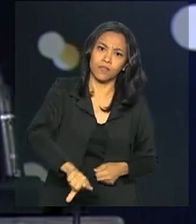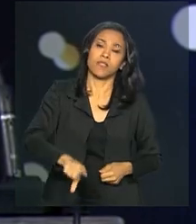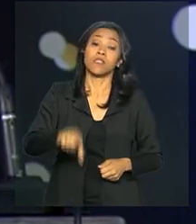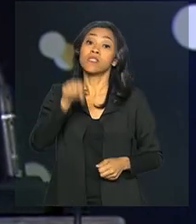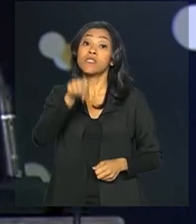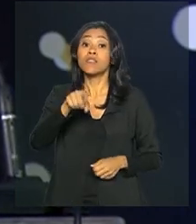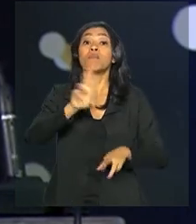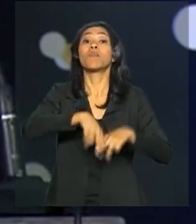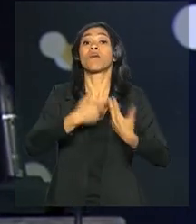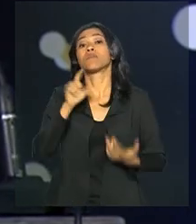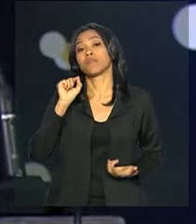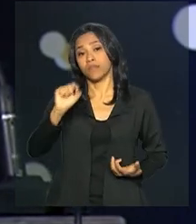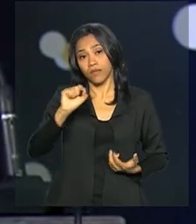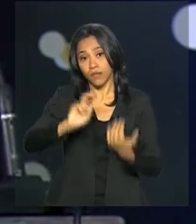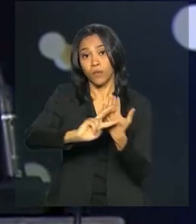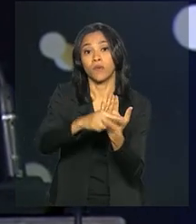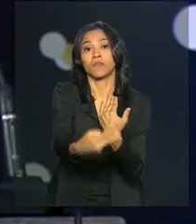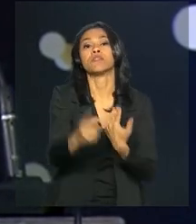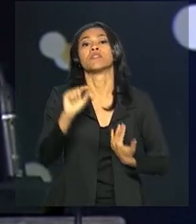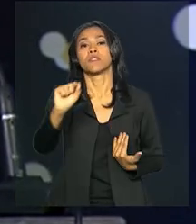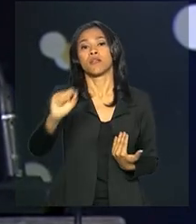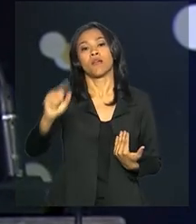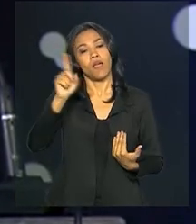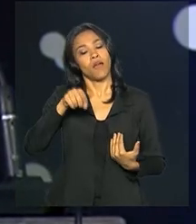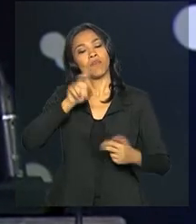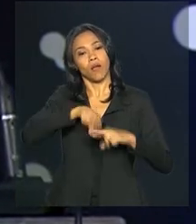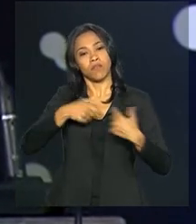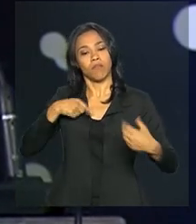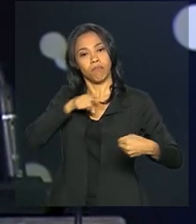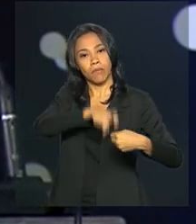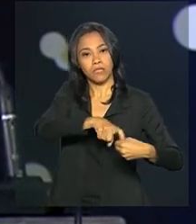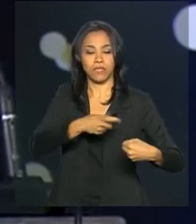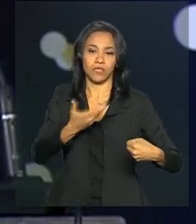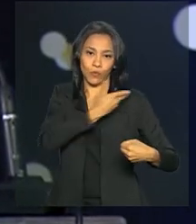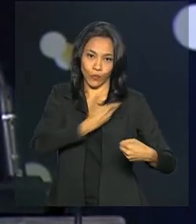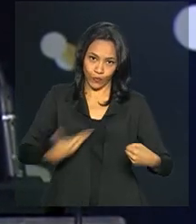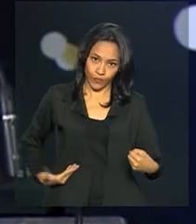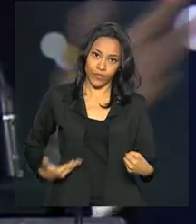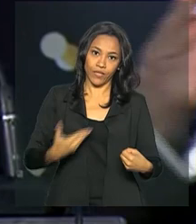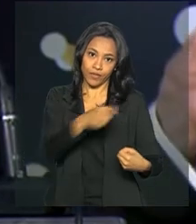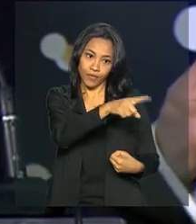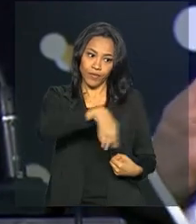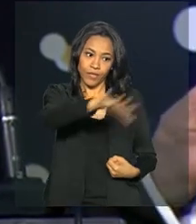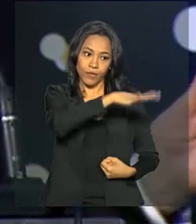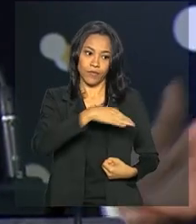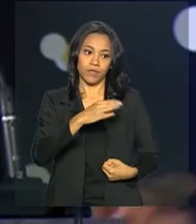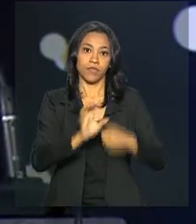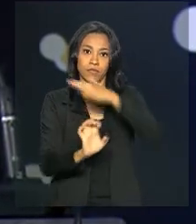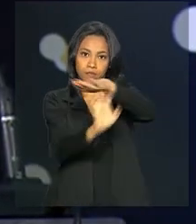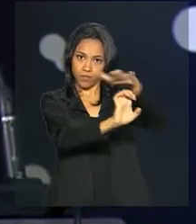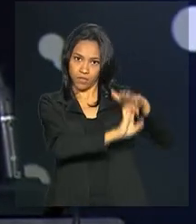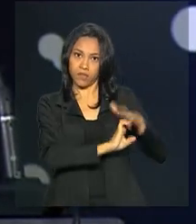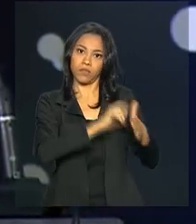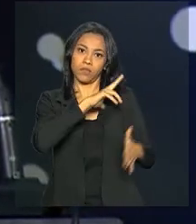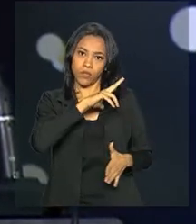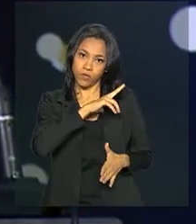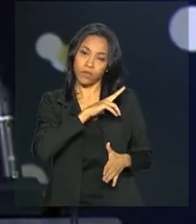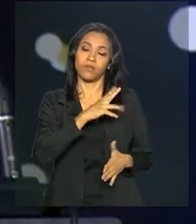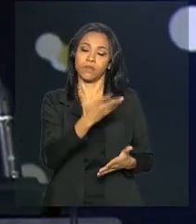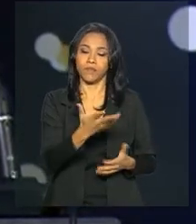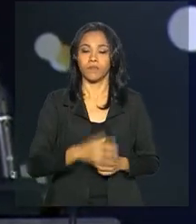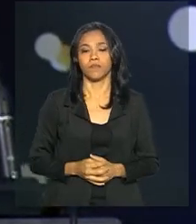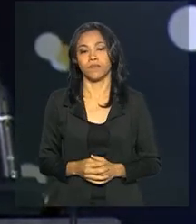à parceria que nós, do governo, fizemos com a iniciativa privada e, no particular, com os